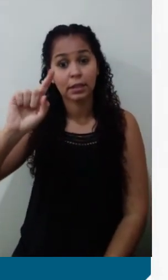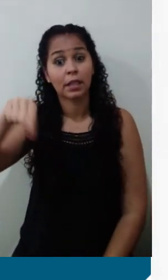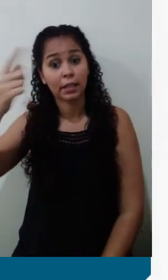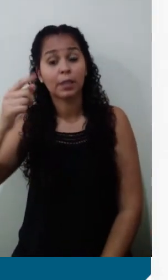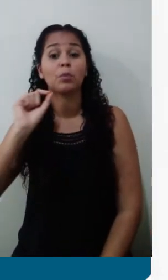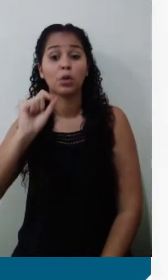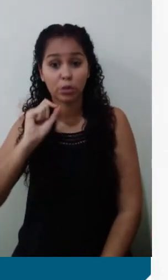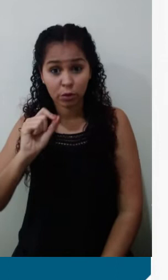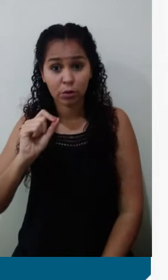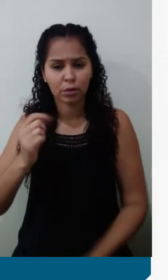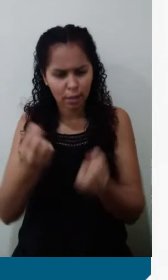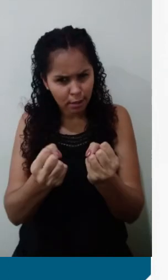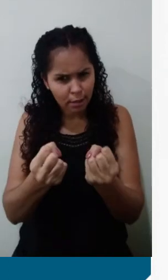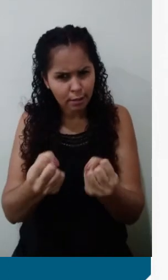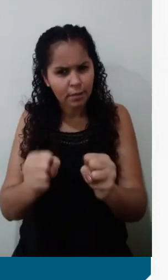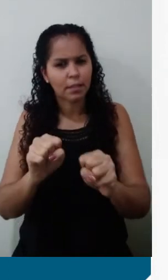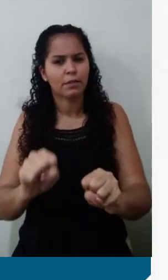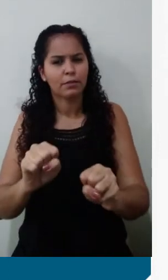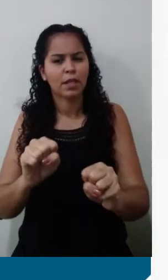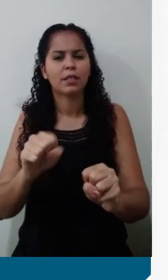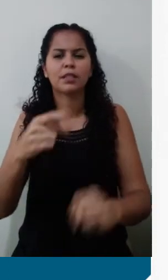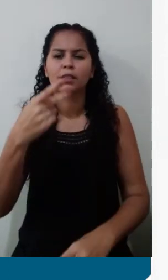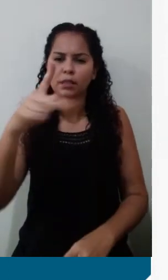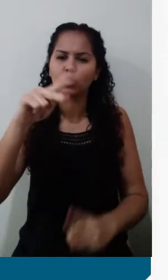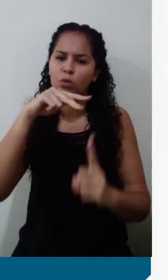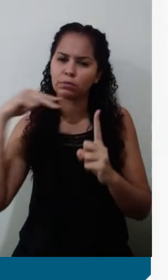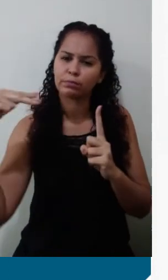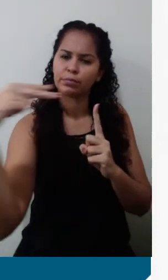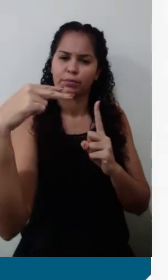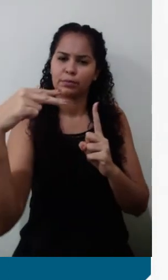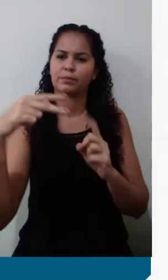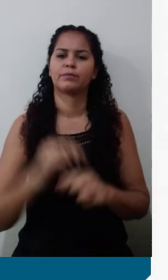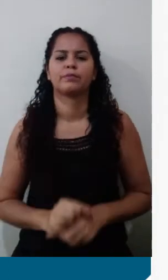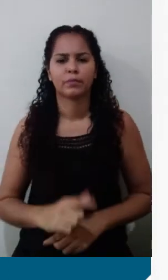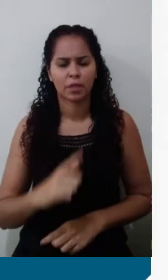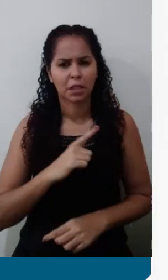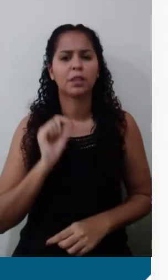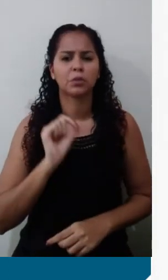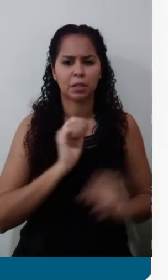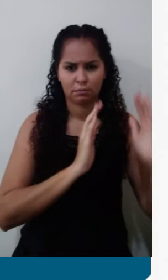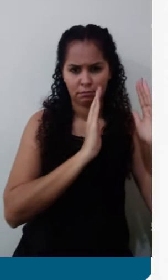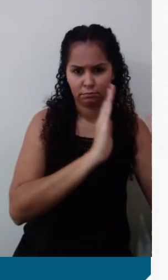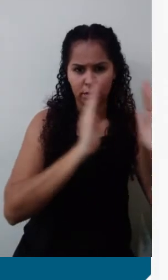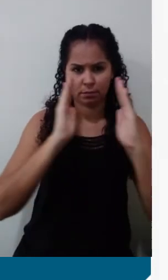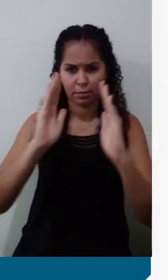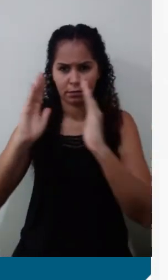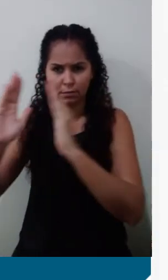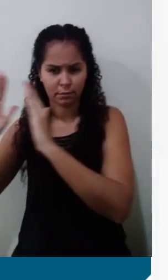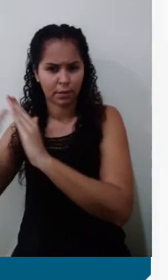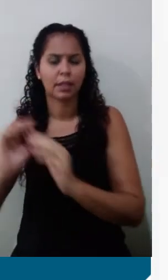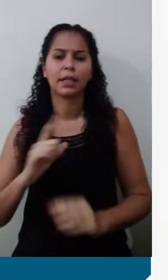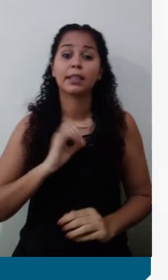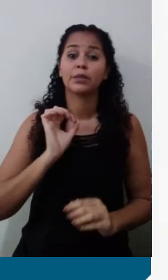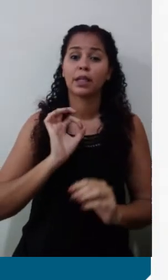de vista. Então, todas essas etapas que eu coloquei aí, a interpretação, o projeto de texto, que nada mais é que o planejamento,